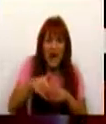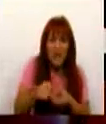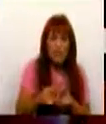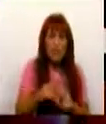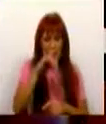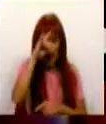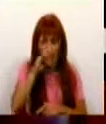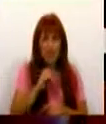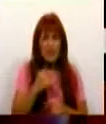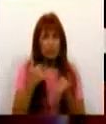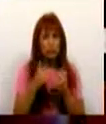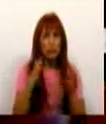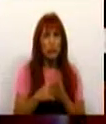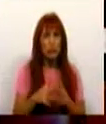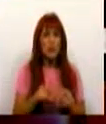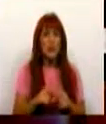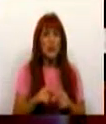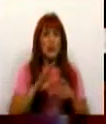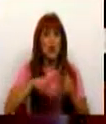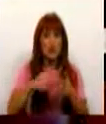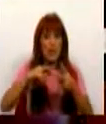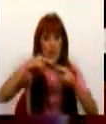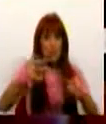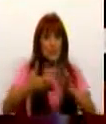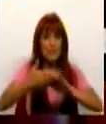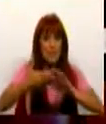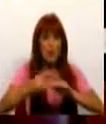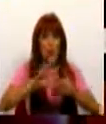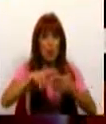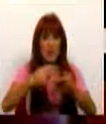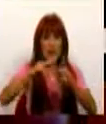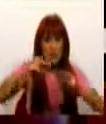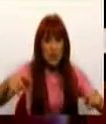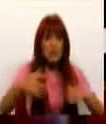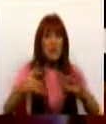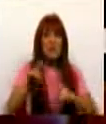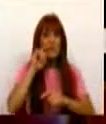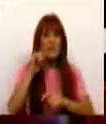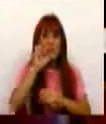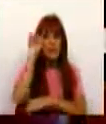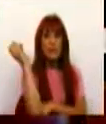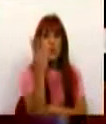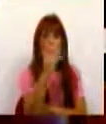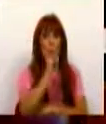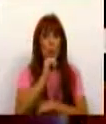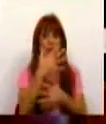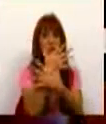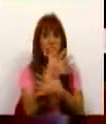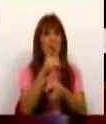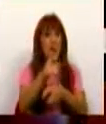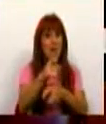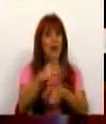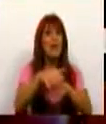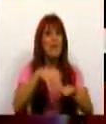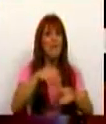e de lembrar a todos que os planos municipais de emergência, os planos municipais de defesa da floresta contra incêndios, devem